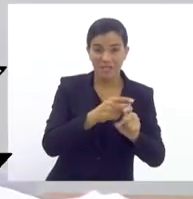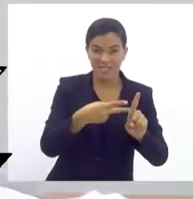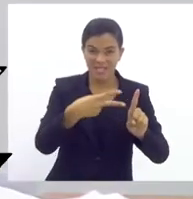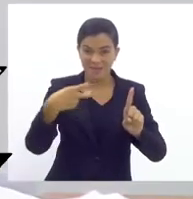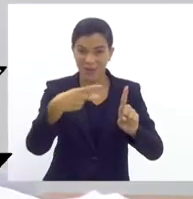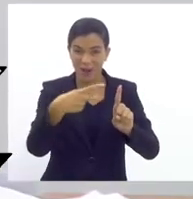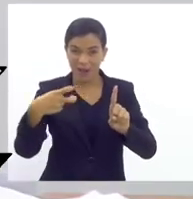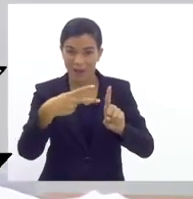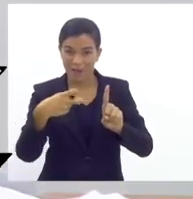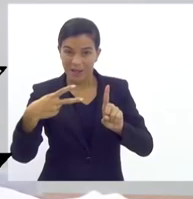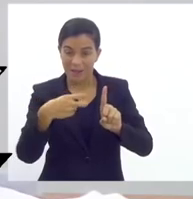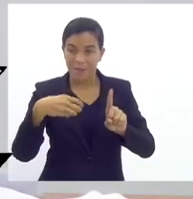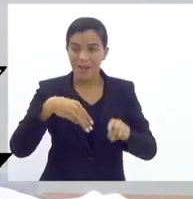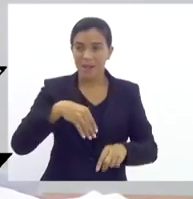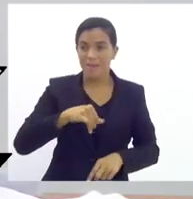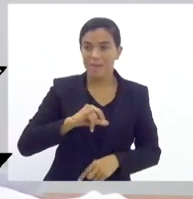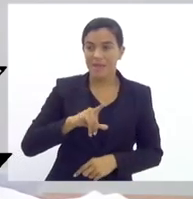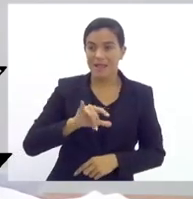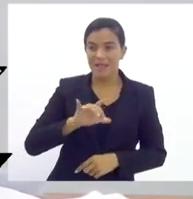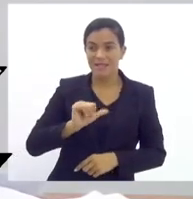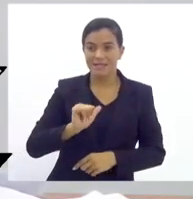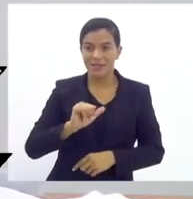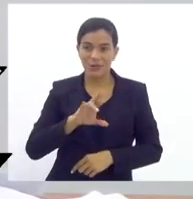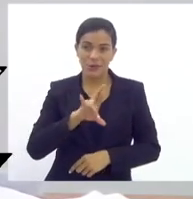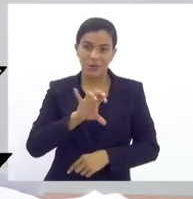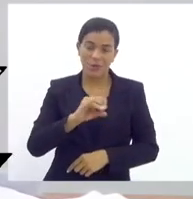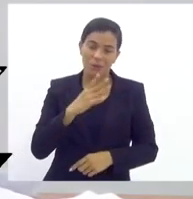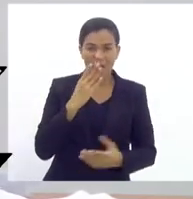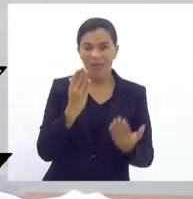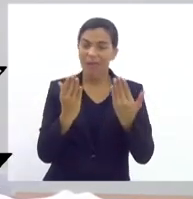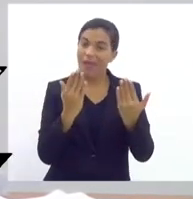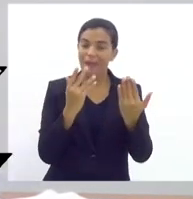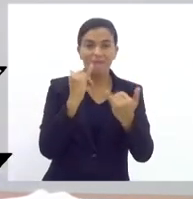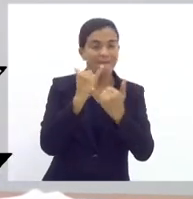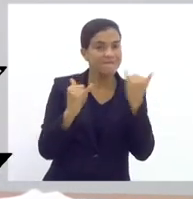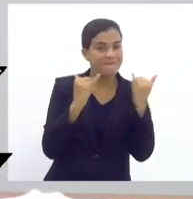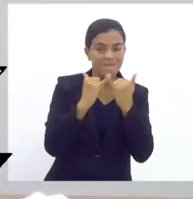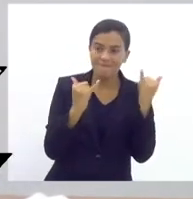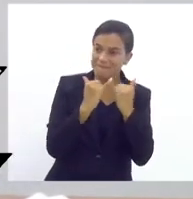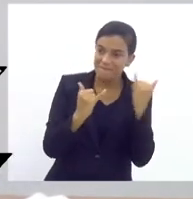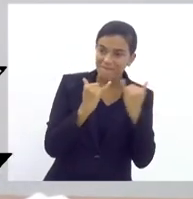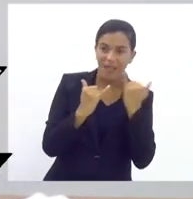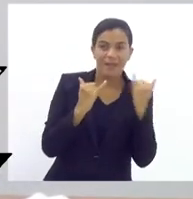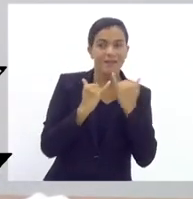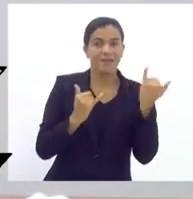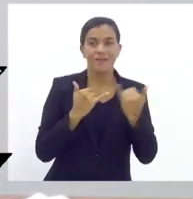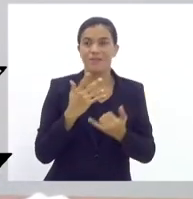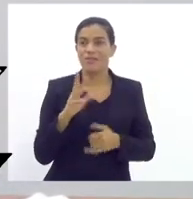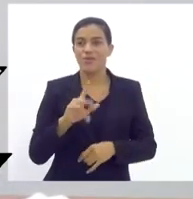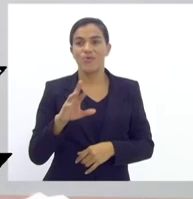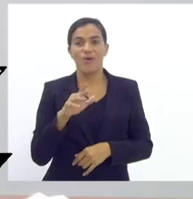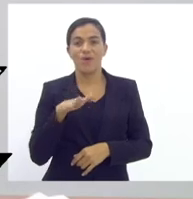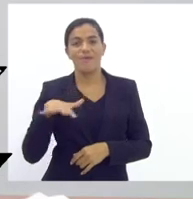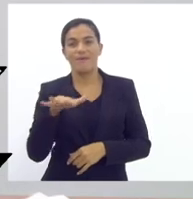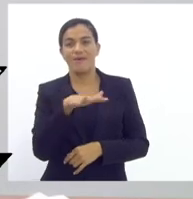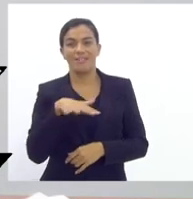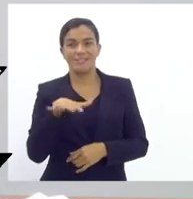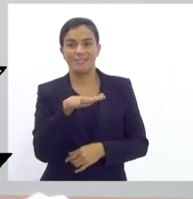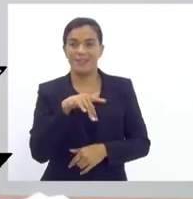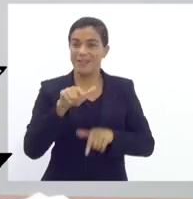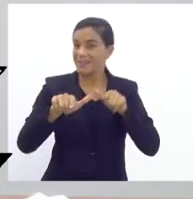milícia do Rio de Janeiro é algo muito paralelo a isso assim é algo muito correto não será visto como um caso de